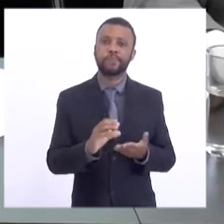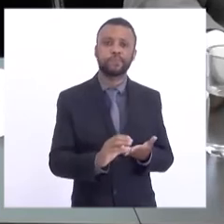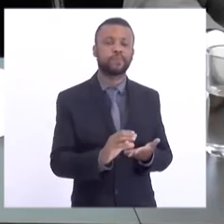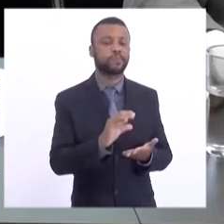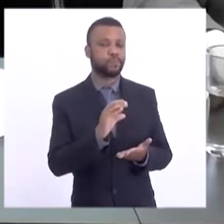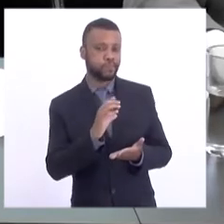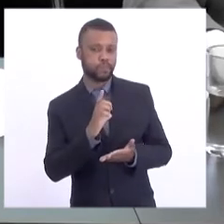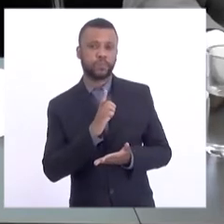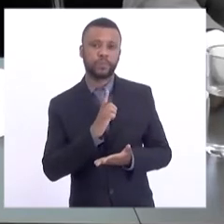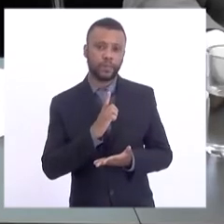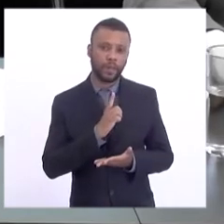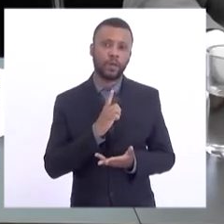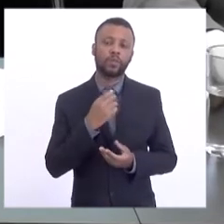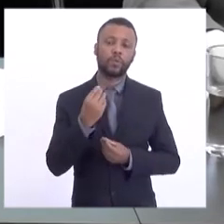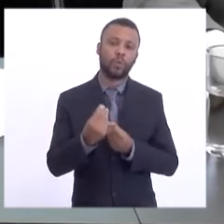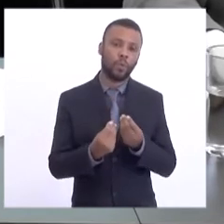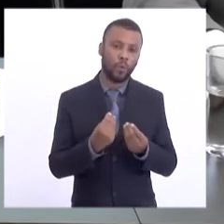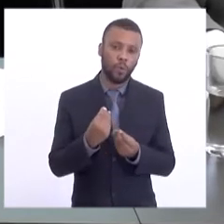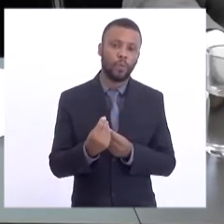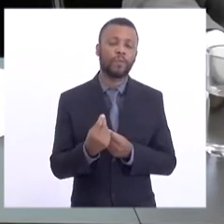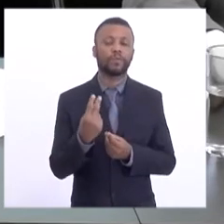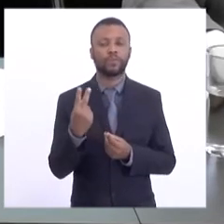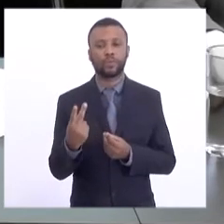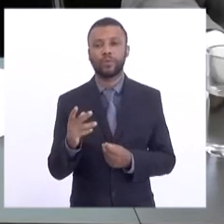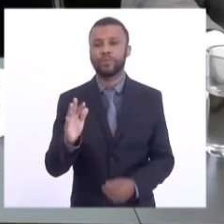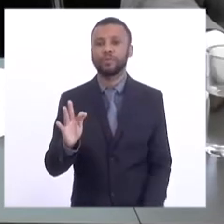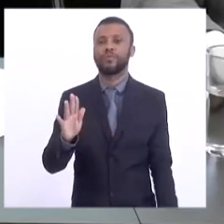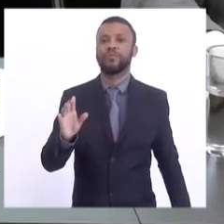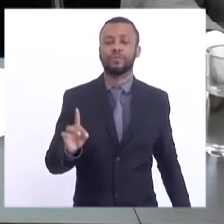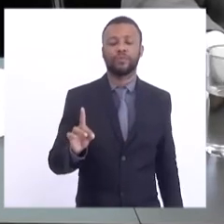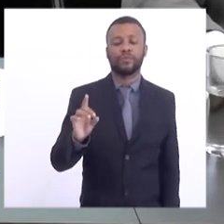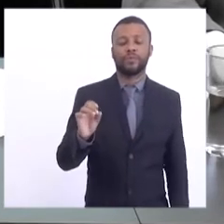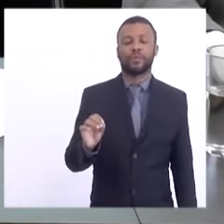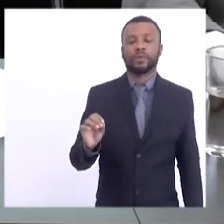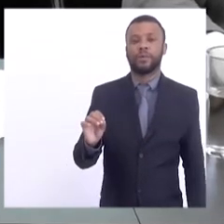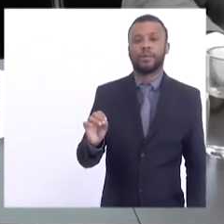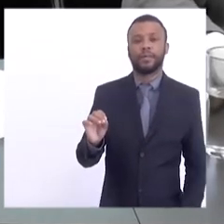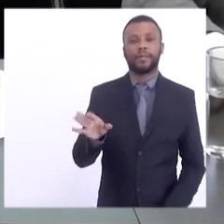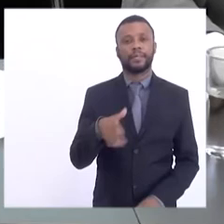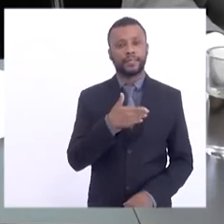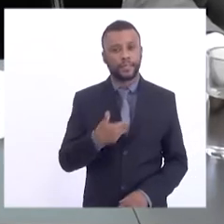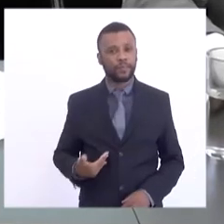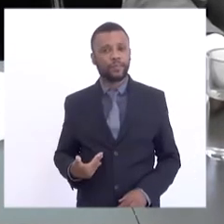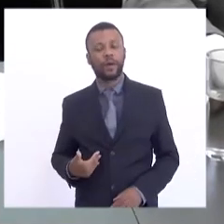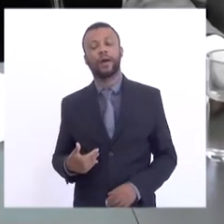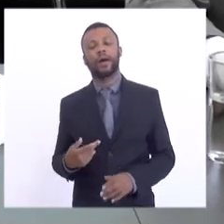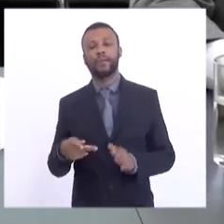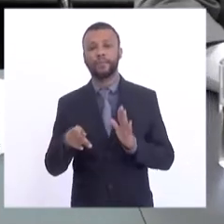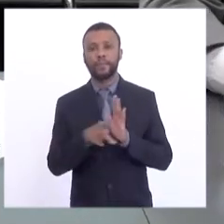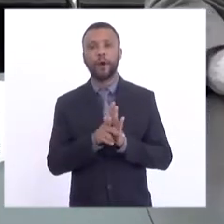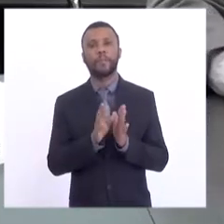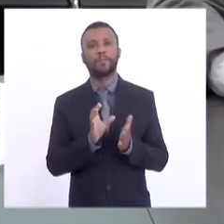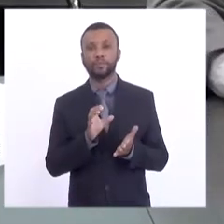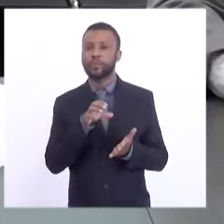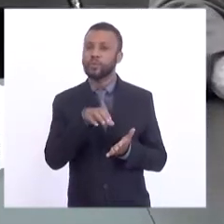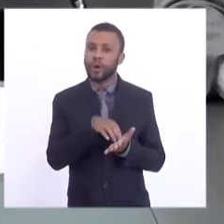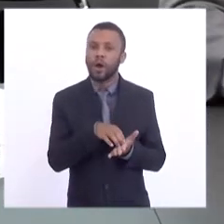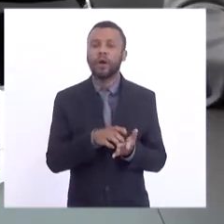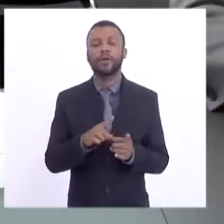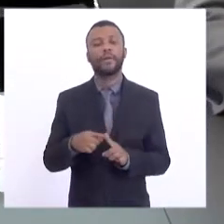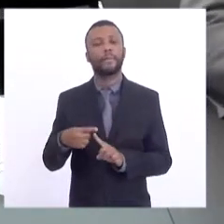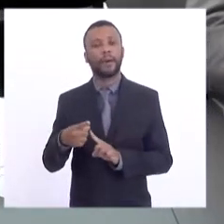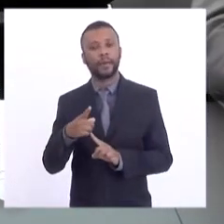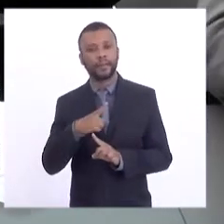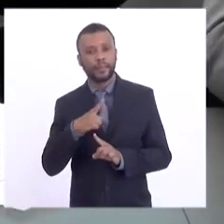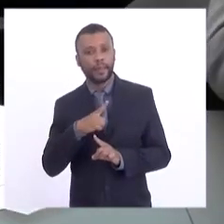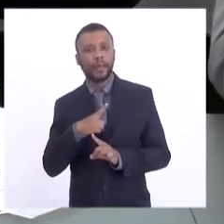fontes do Tesouro Fonte dos Fundos estaduais Fontes próprias dos órgãos e essa fonte da concessão